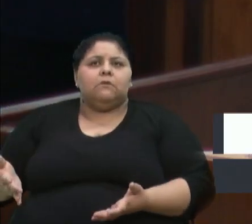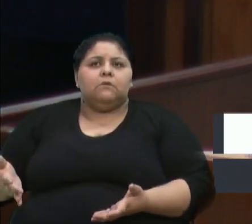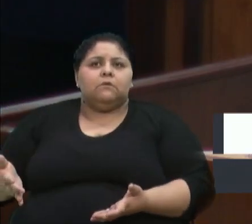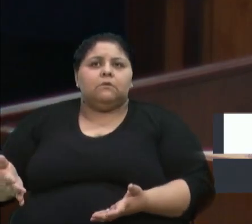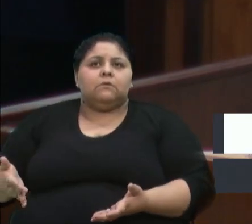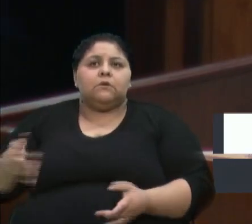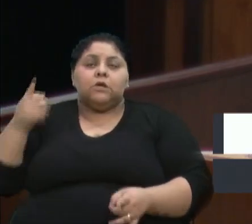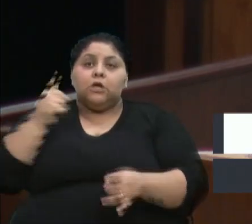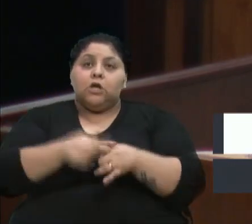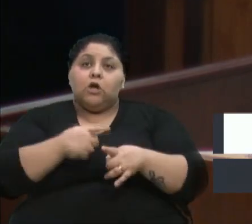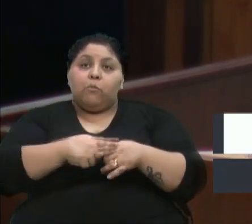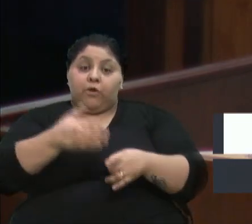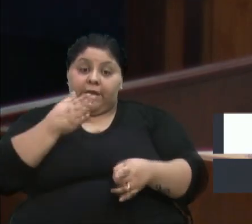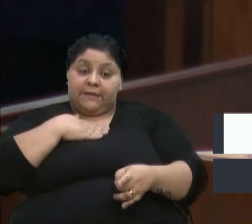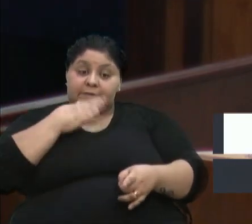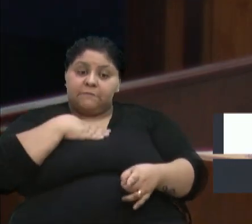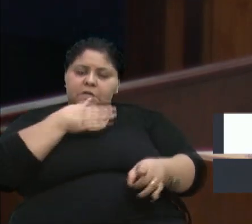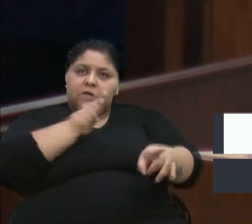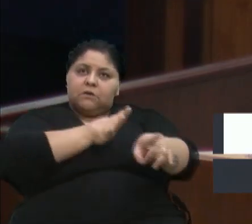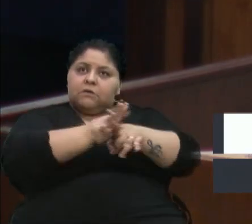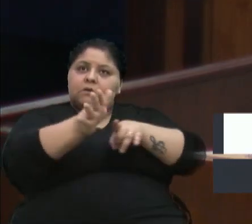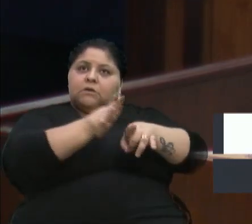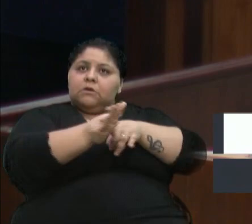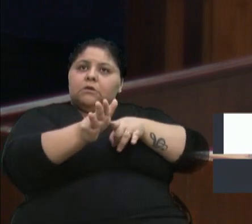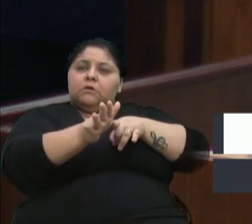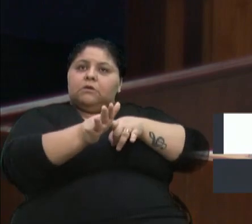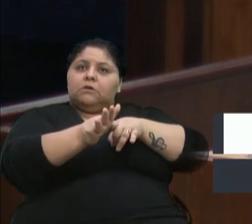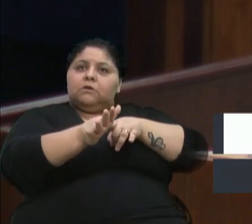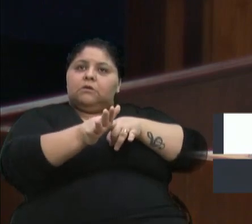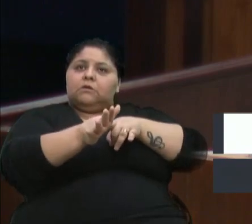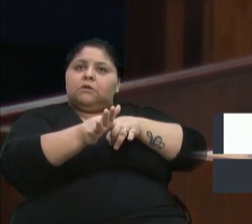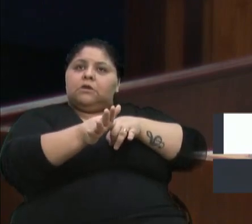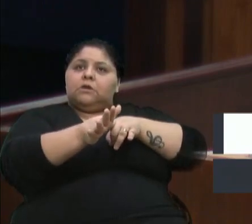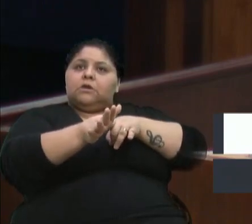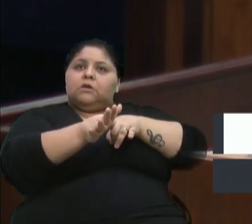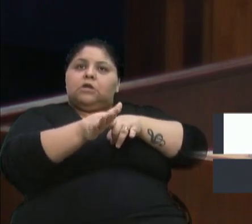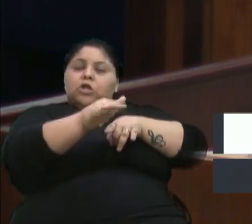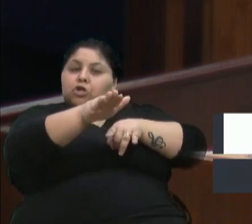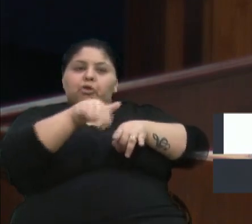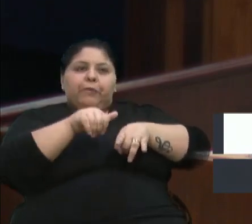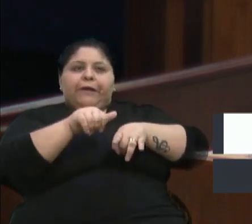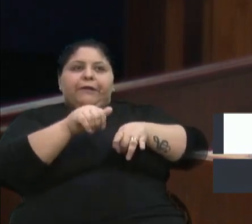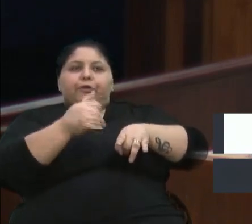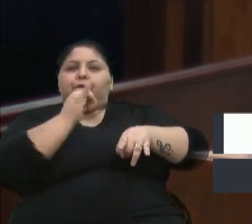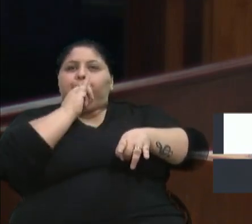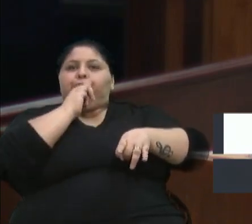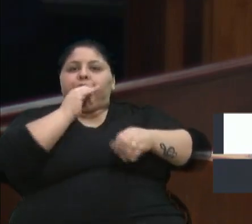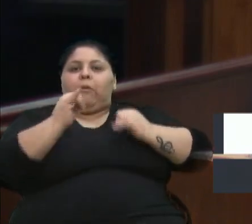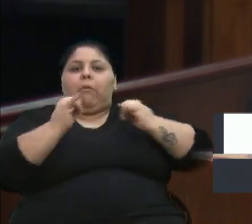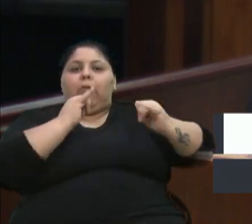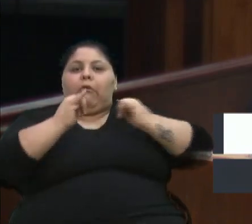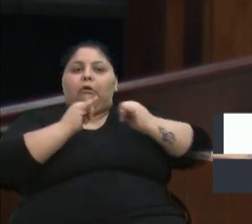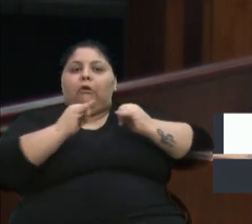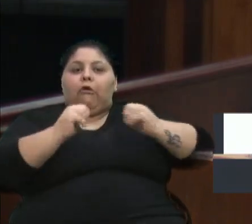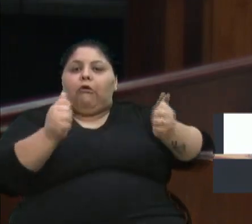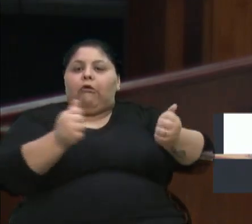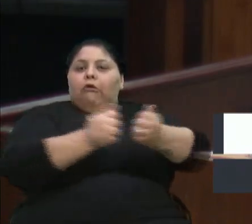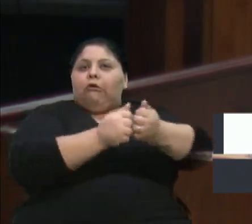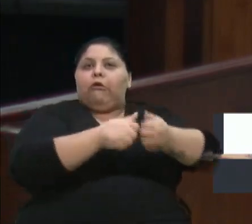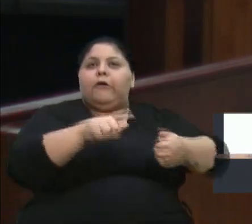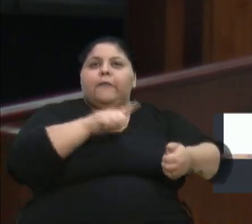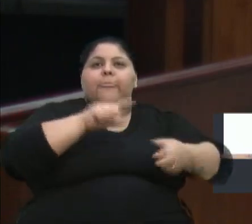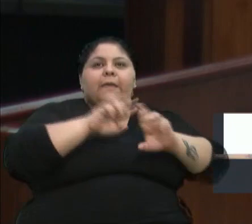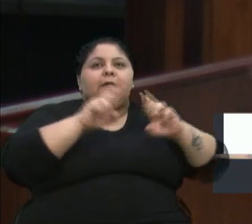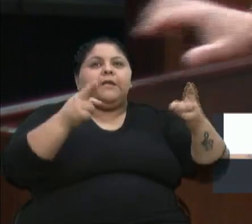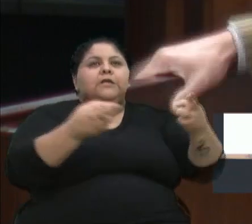Porque as minhas demandas, eu não estou indo de carona, eu não estou pegando o ônibus andando. Tem as reuniões desde o meu primeiro dia